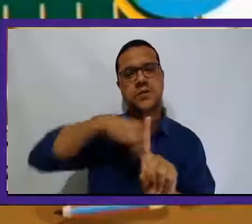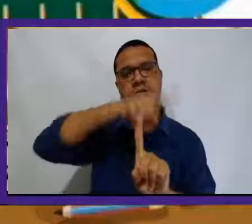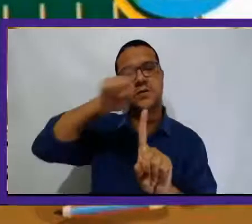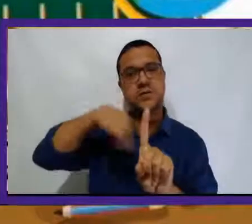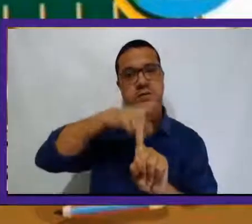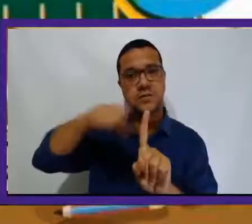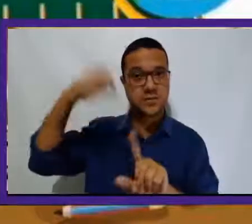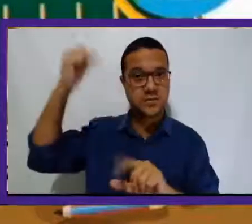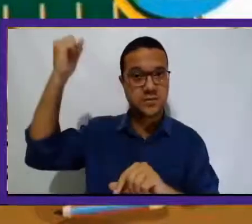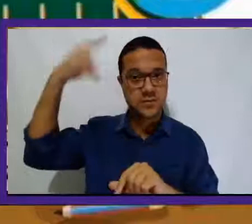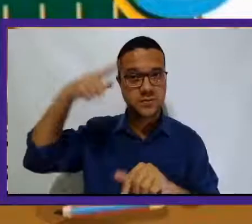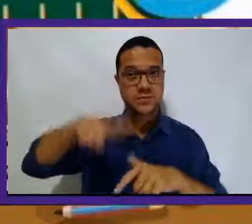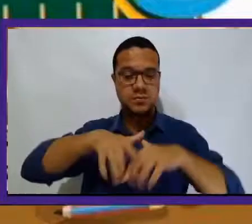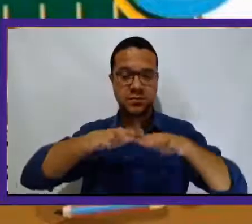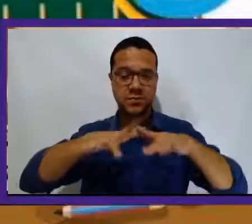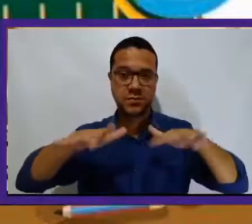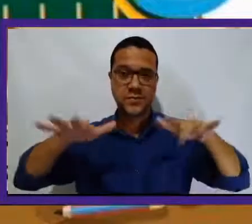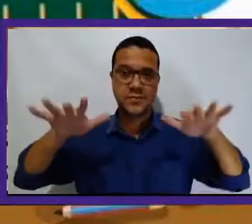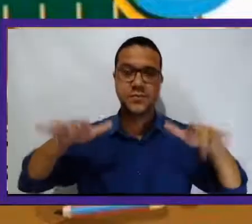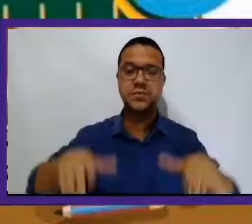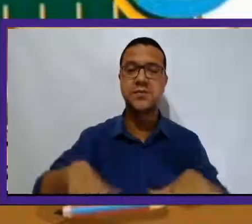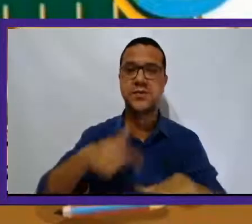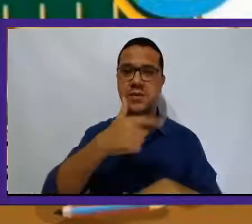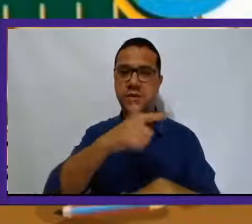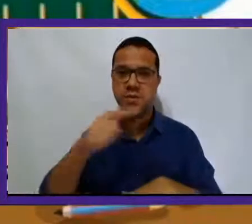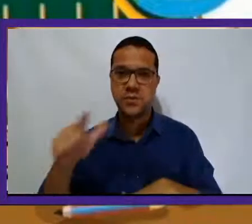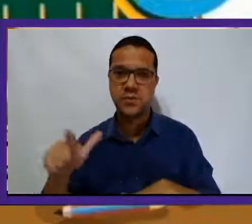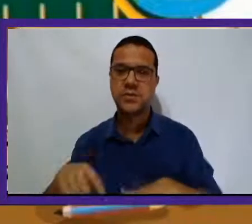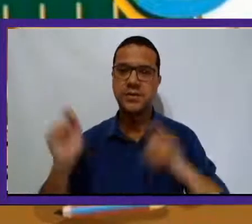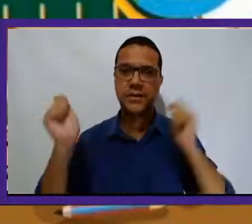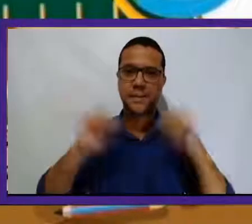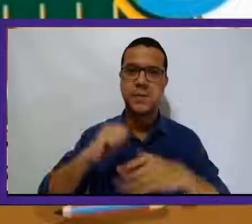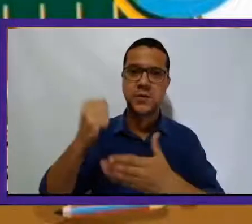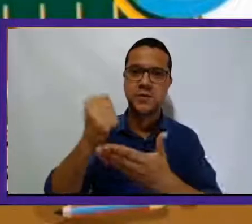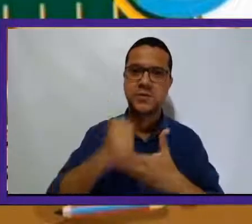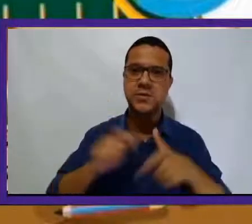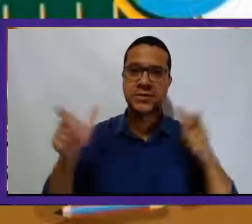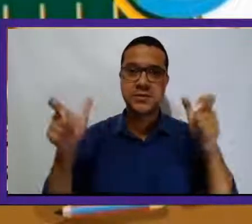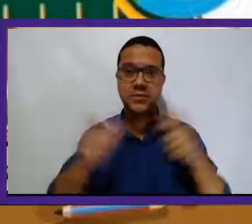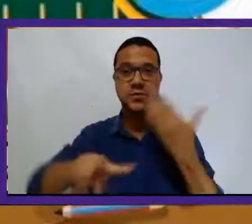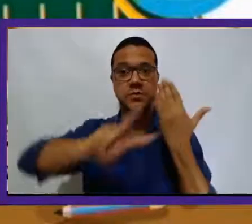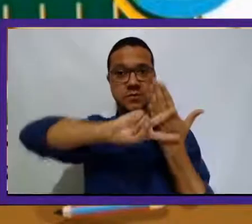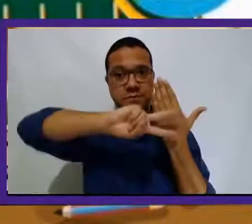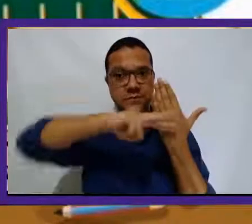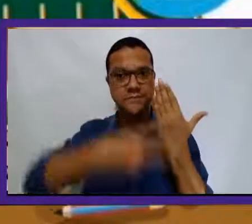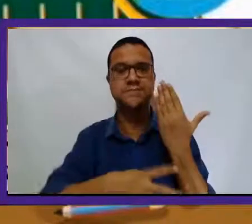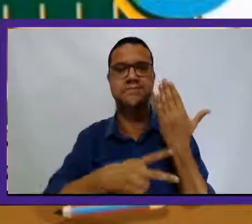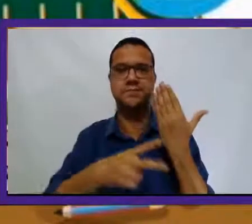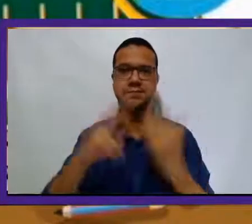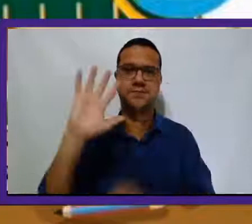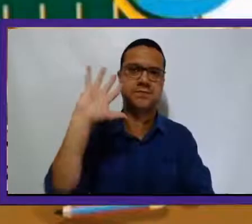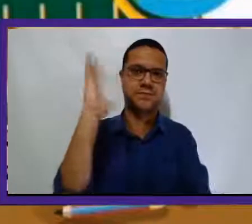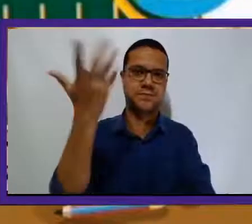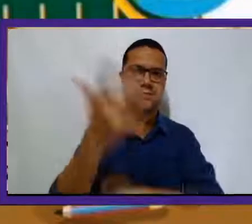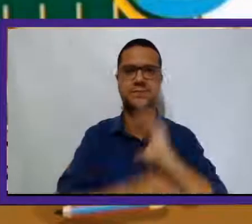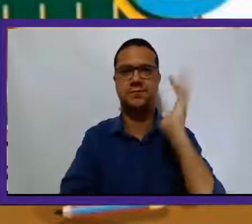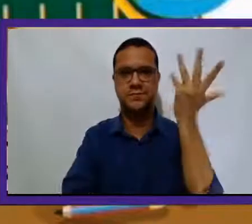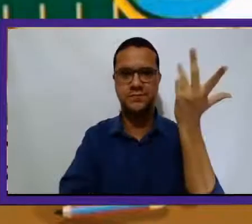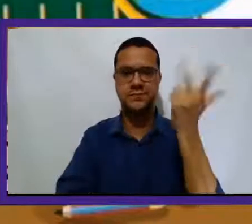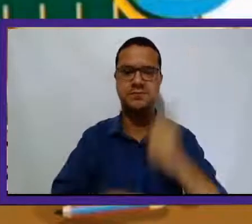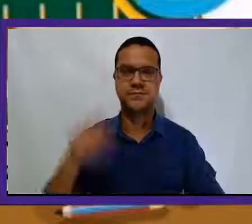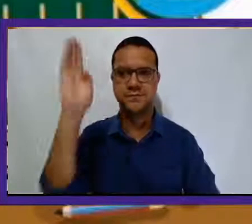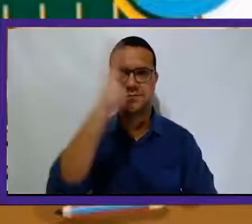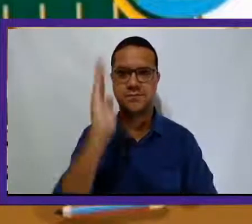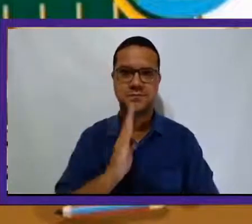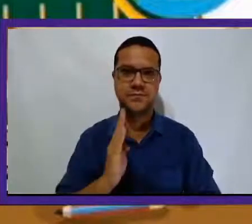A solar A de ondas E tantas outras Que podem ajudar Justamente a diminuir O impacto Sobre a produção De